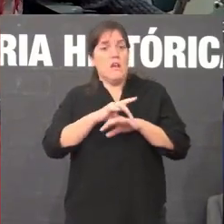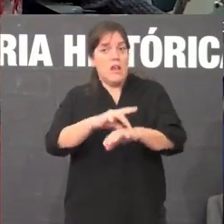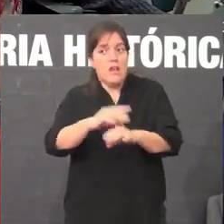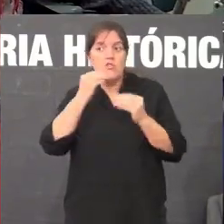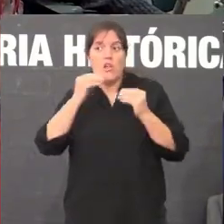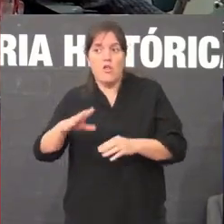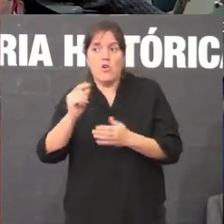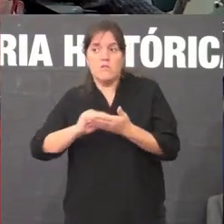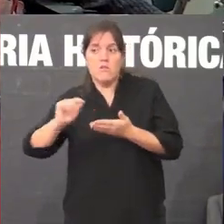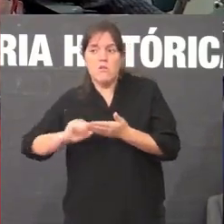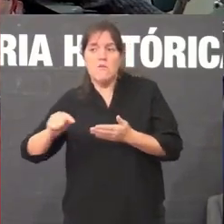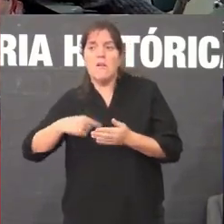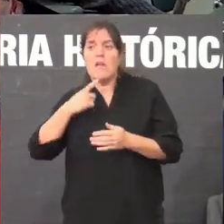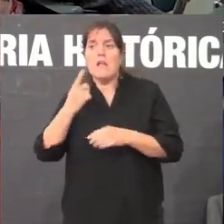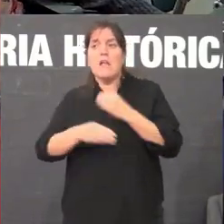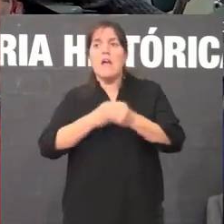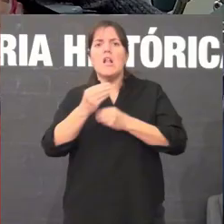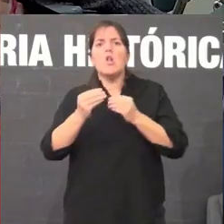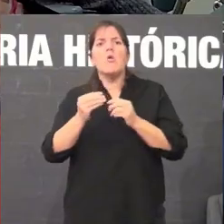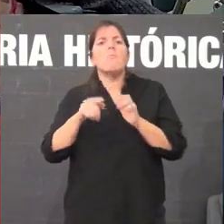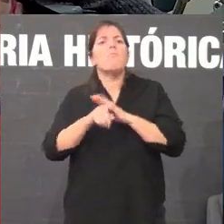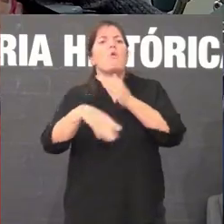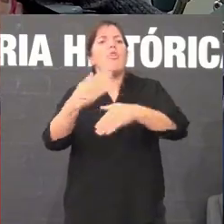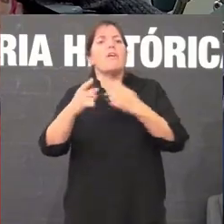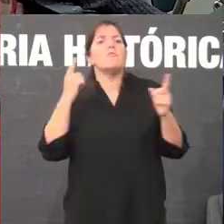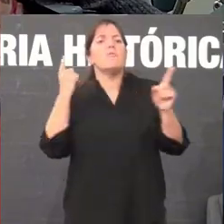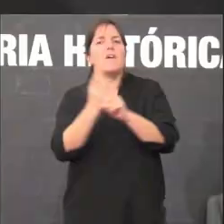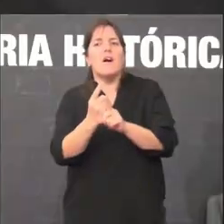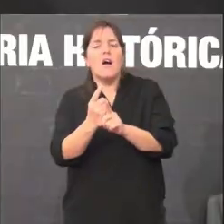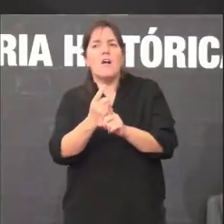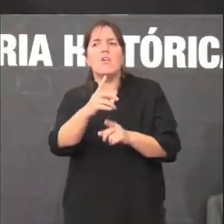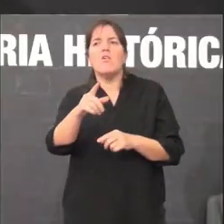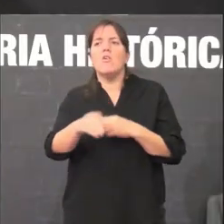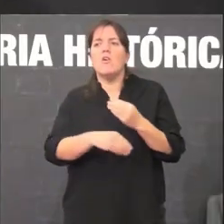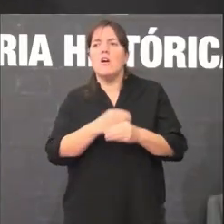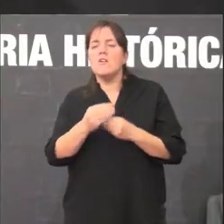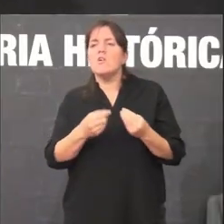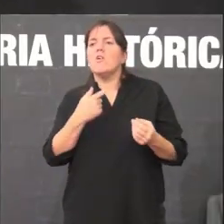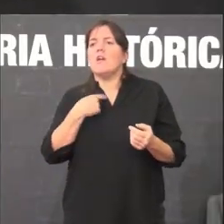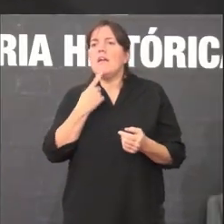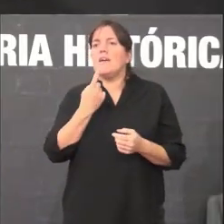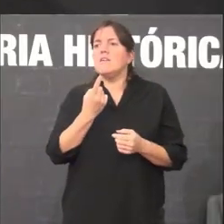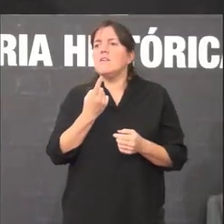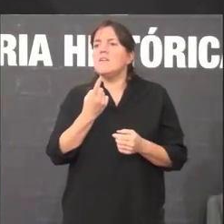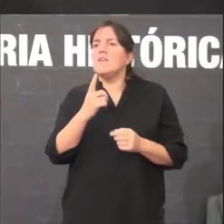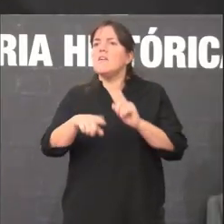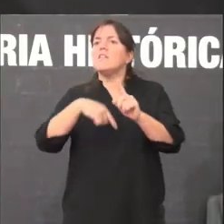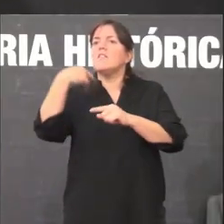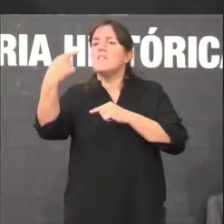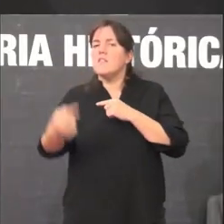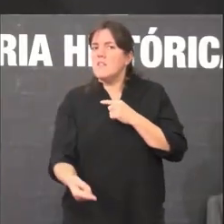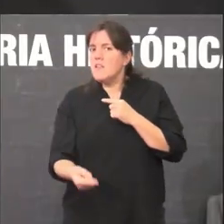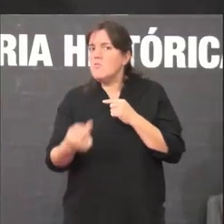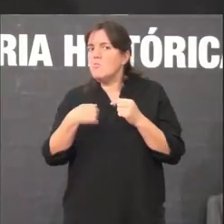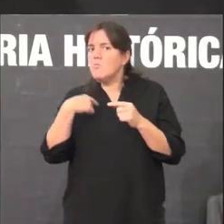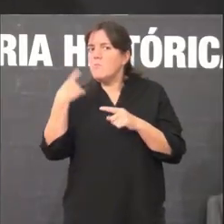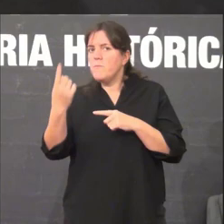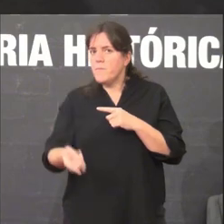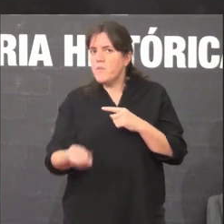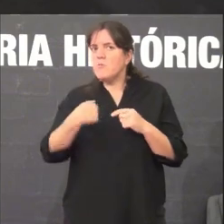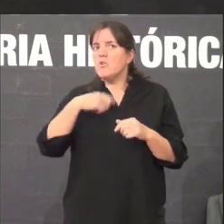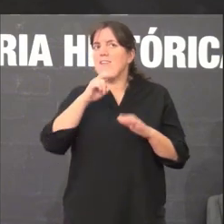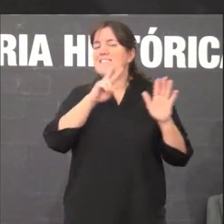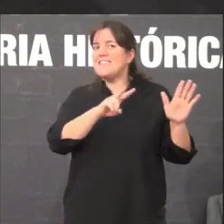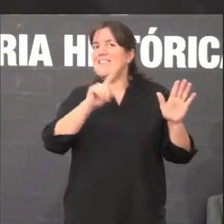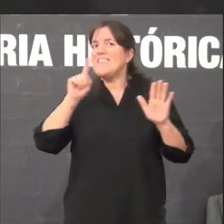processo revolucionário decorre entre o 25 de abril de 1974 e depois até abril de